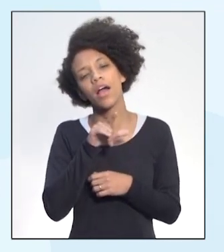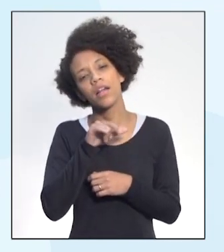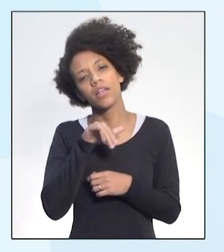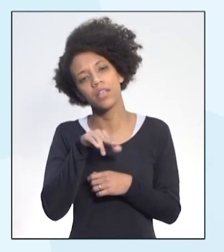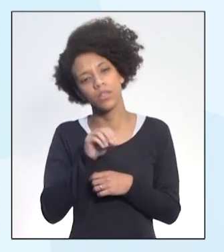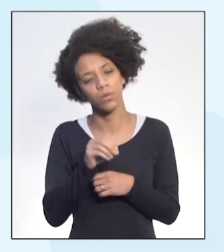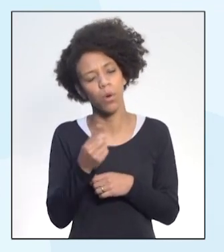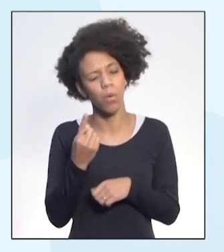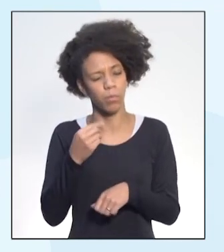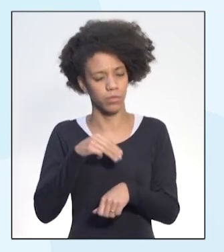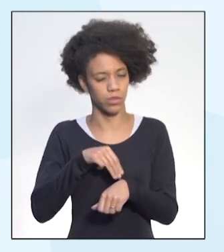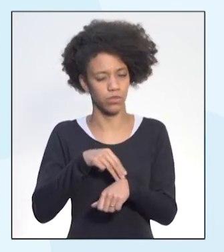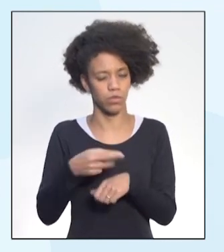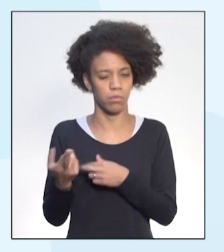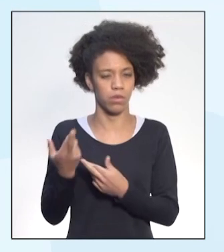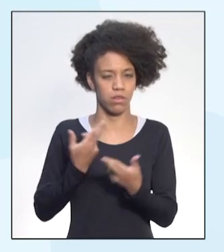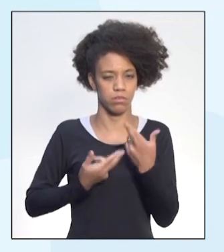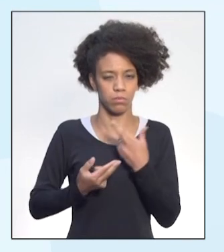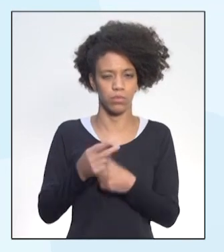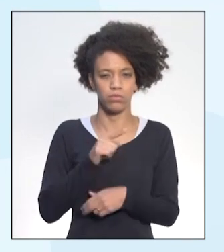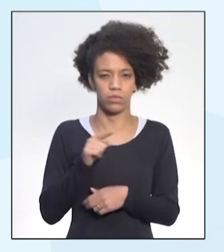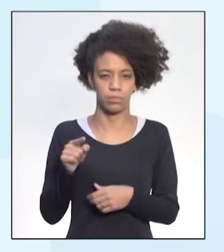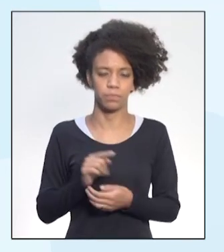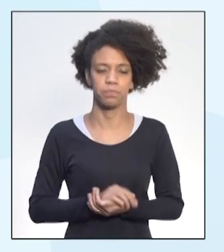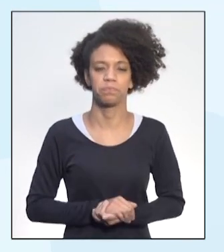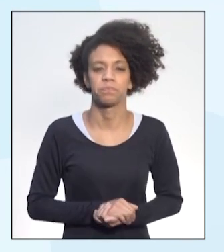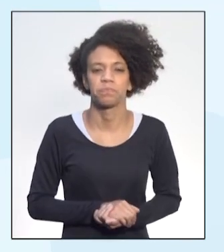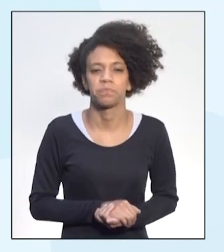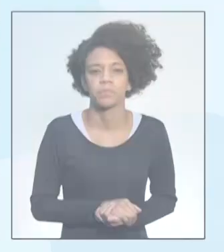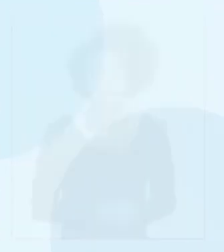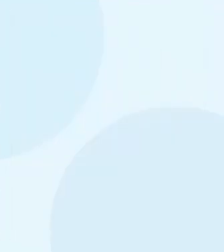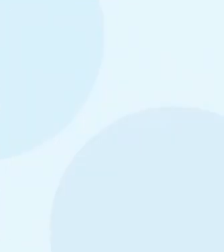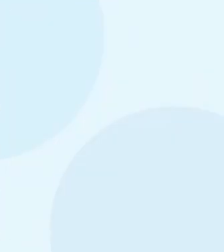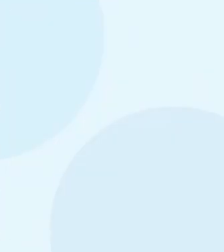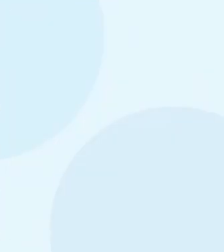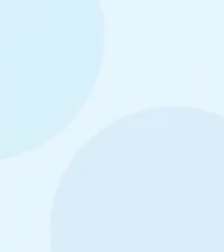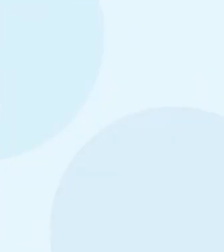Vou dar um minutinho para vocês responder para mim aí no chat. Vamos lá?